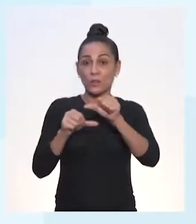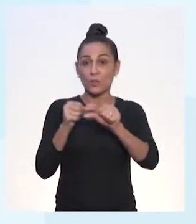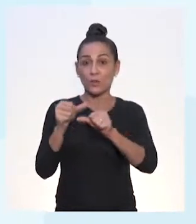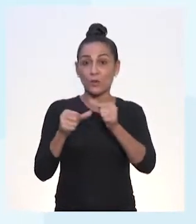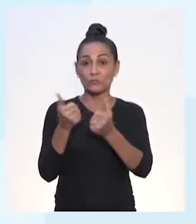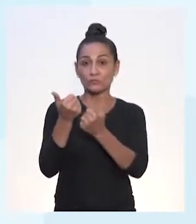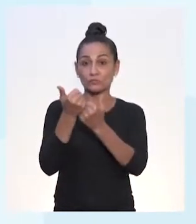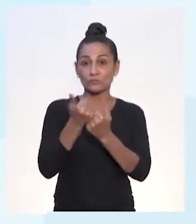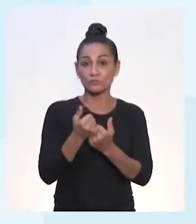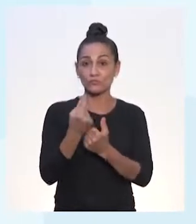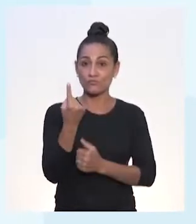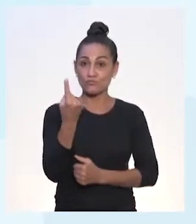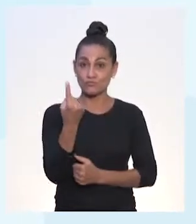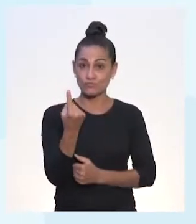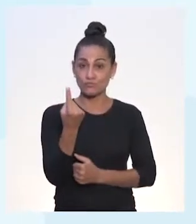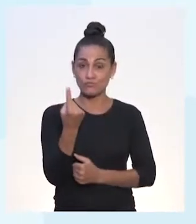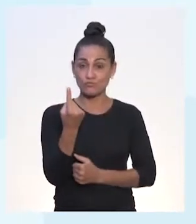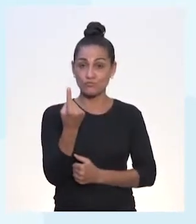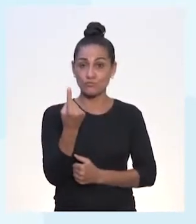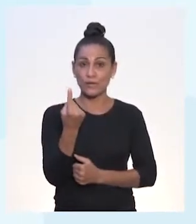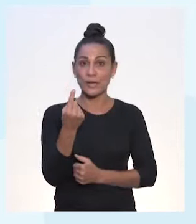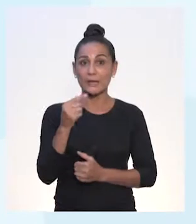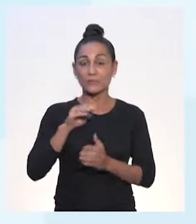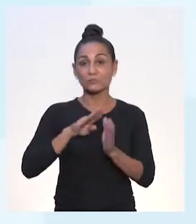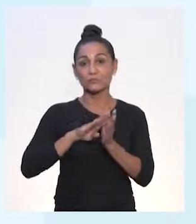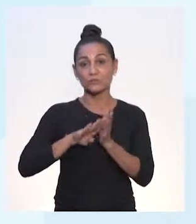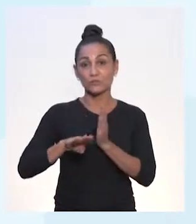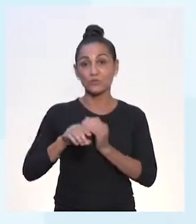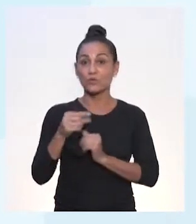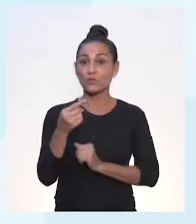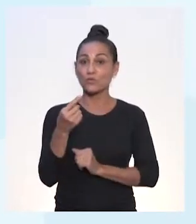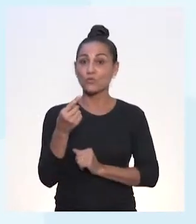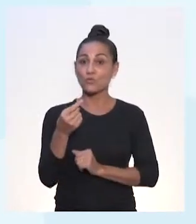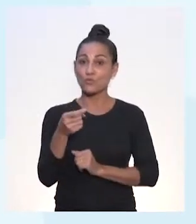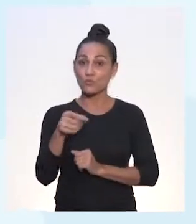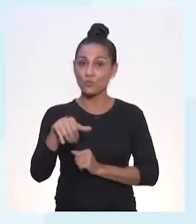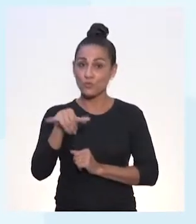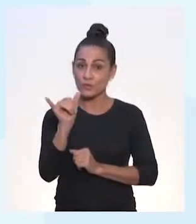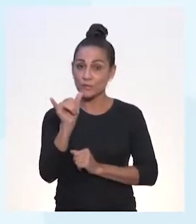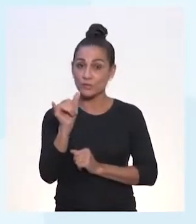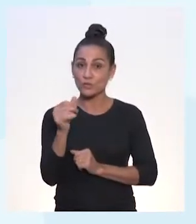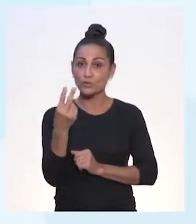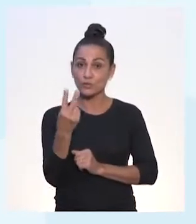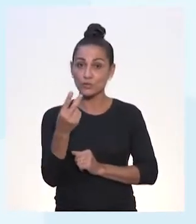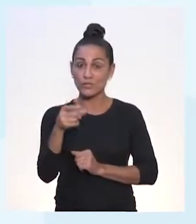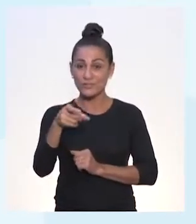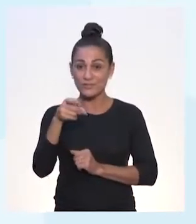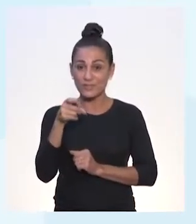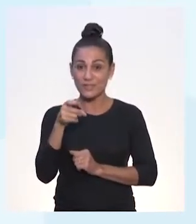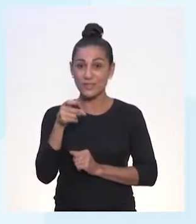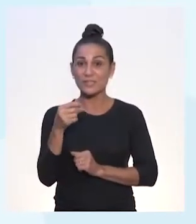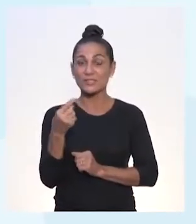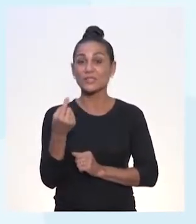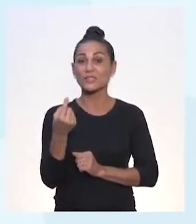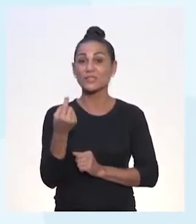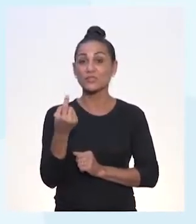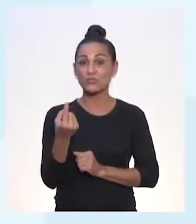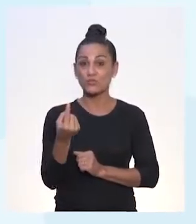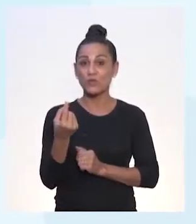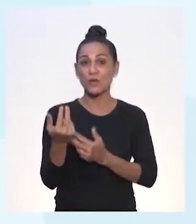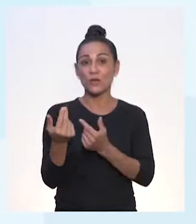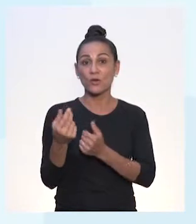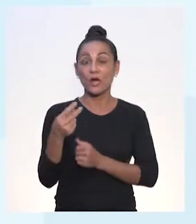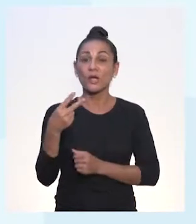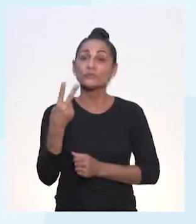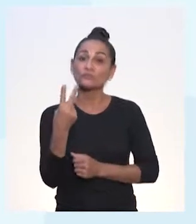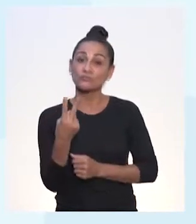Então, 2 vezes 1 menos o y é igual a 0. 2 vezes 1 é 2. Menos y é igual a 0. Ontem